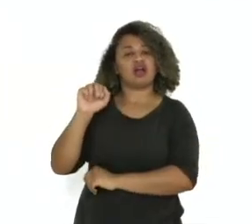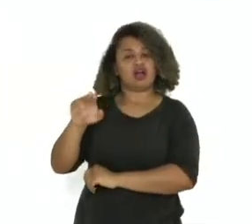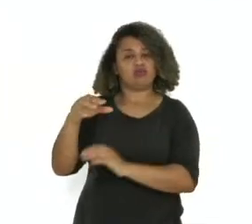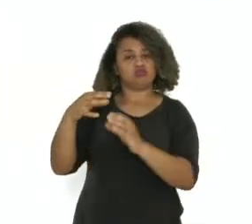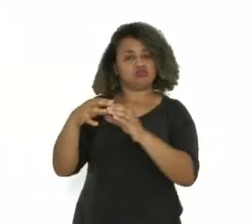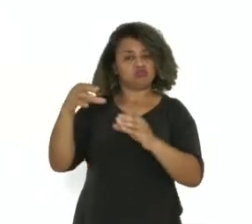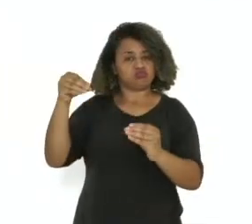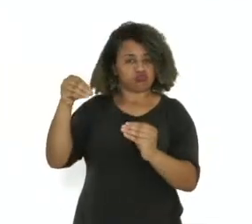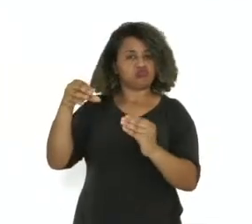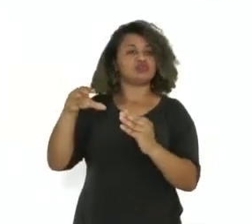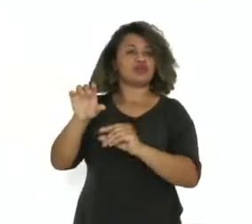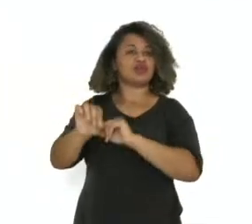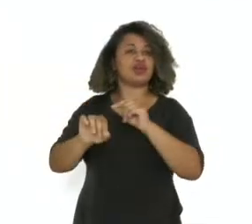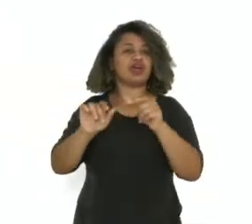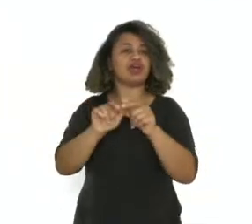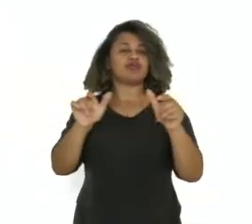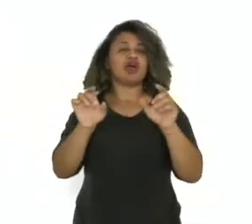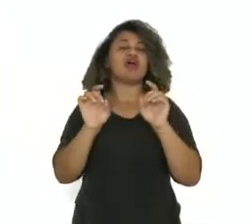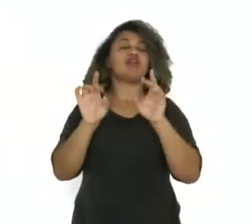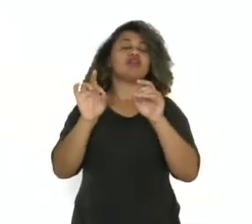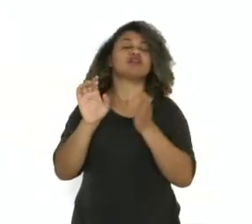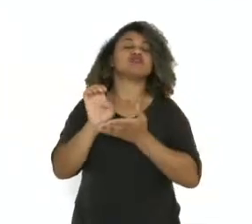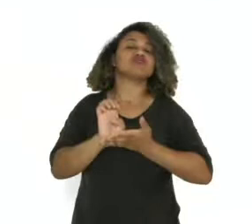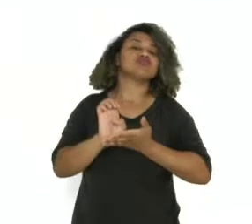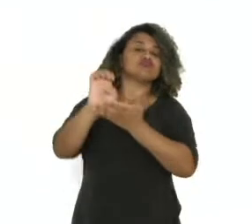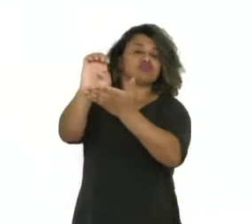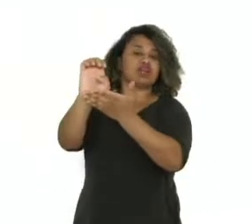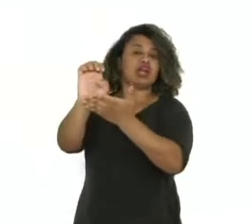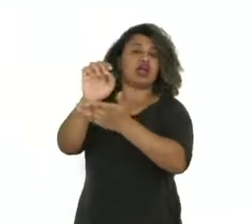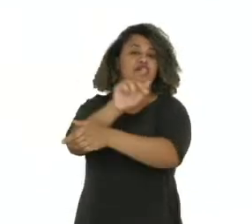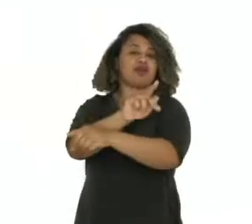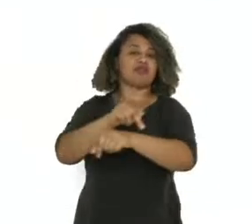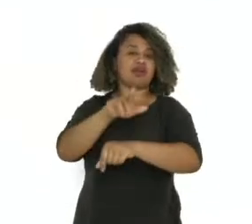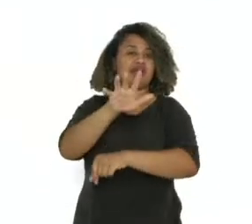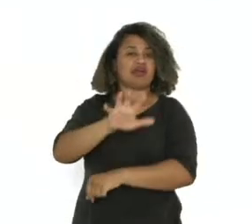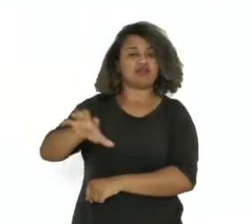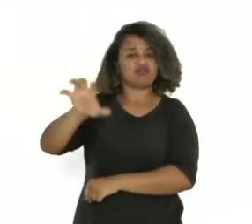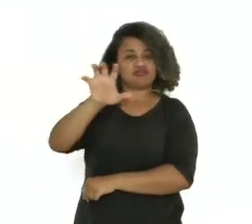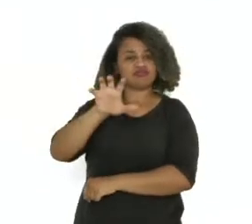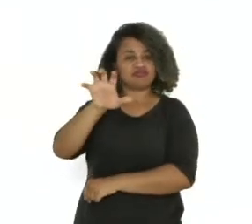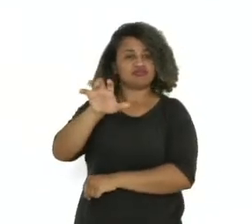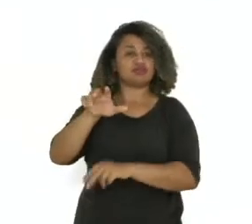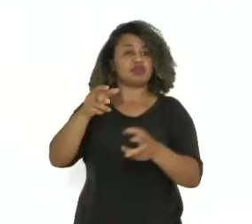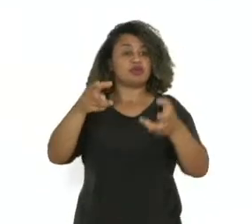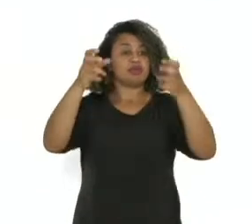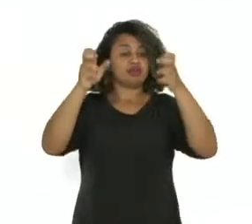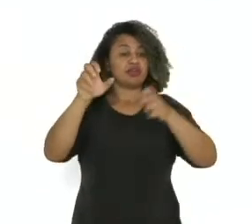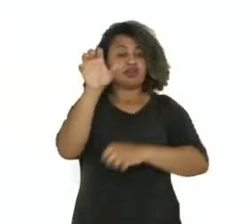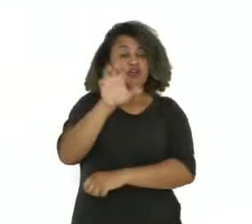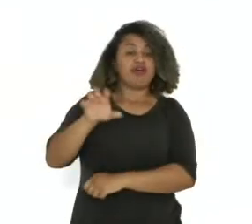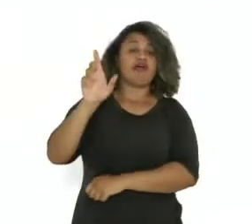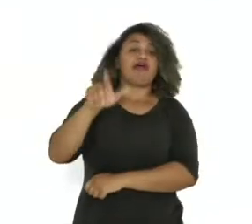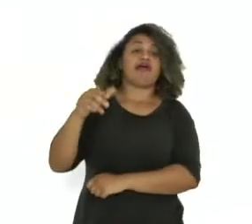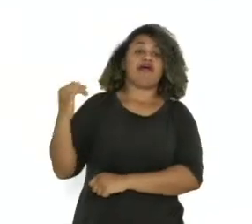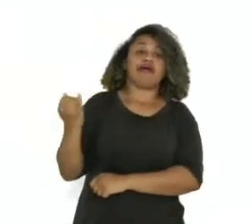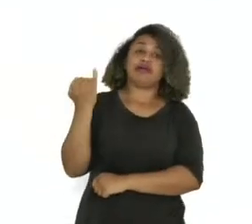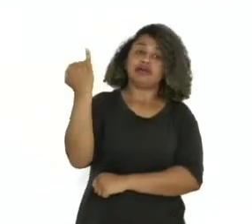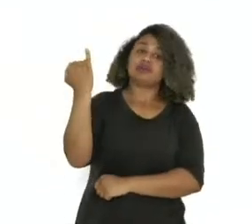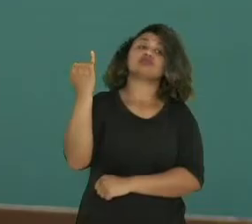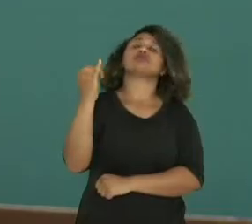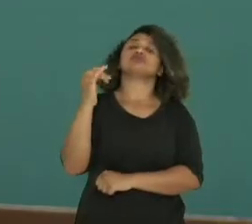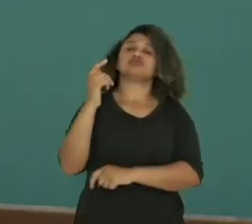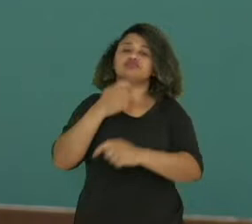nós. É a maior exportadora de cacau do país. Então vejam o quanto essa região é